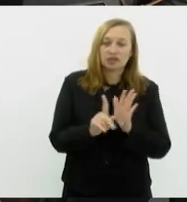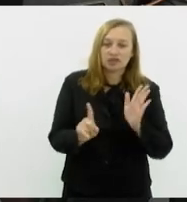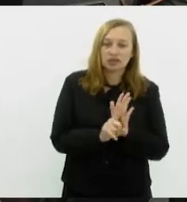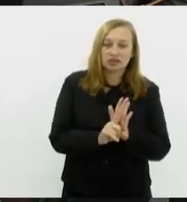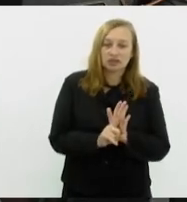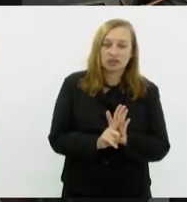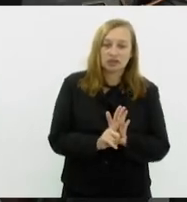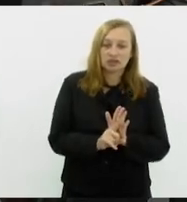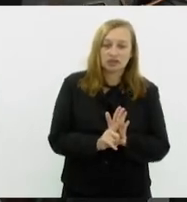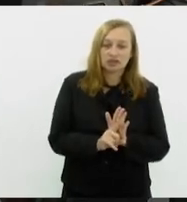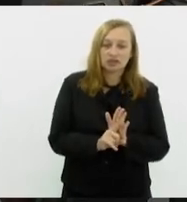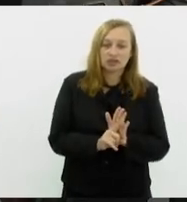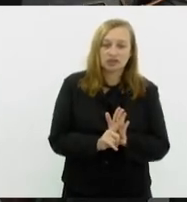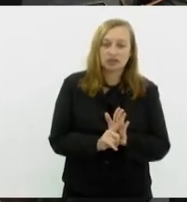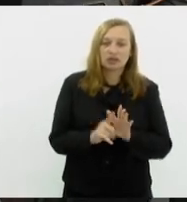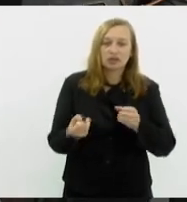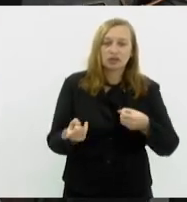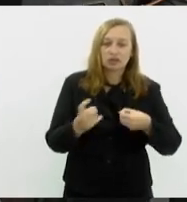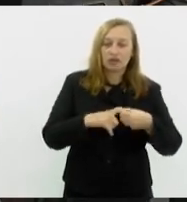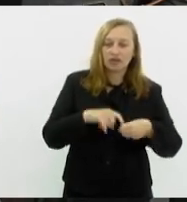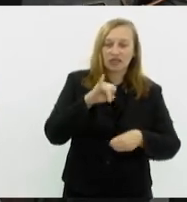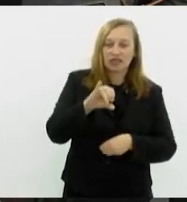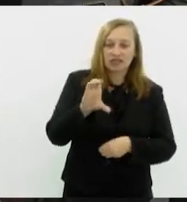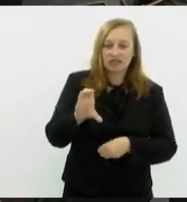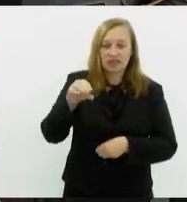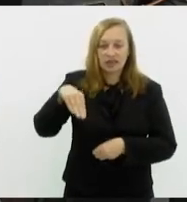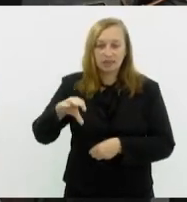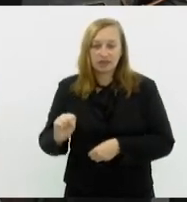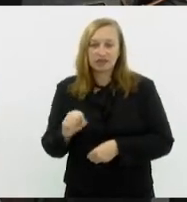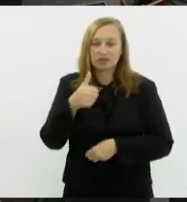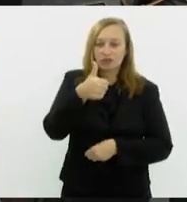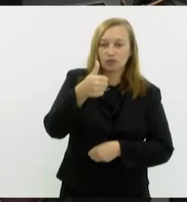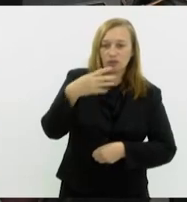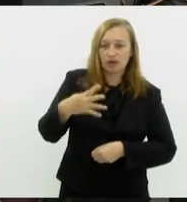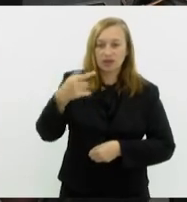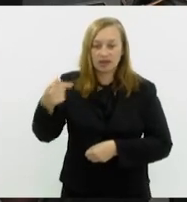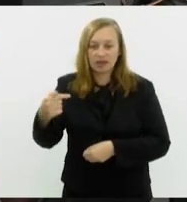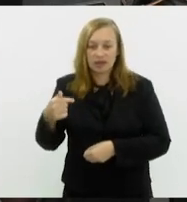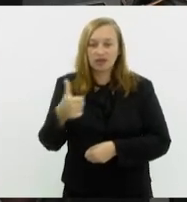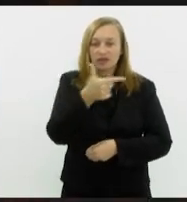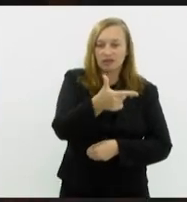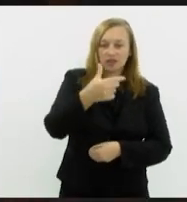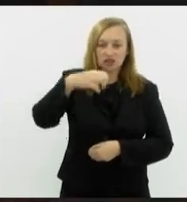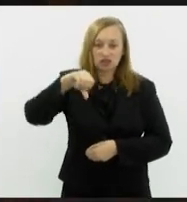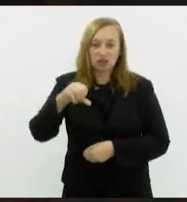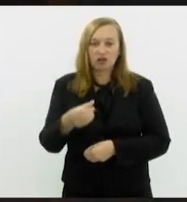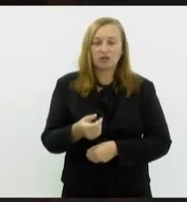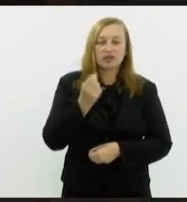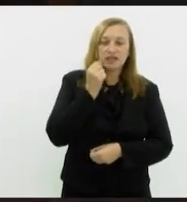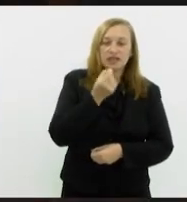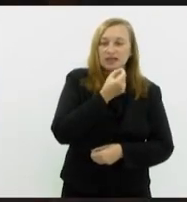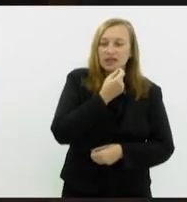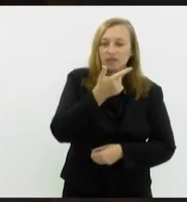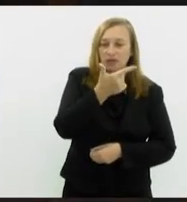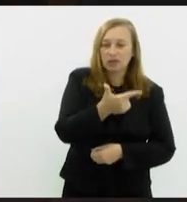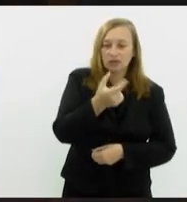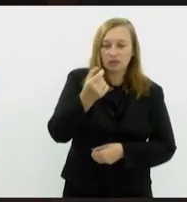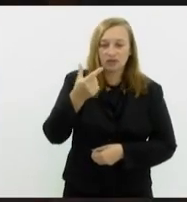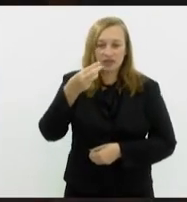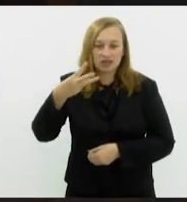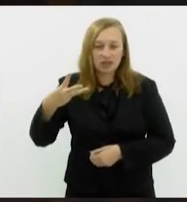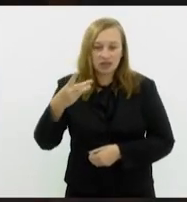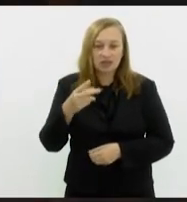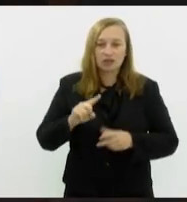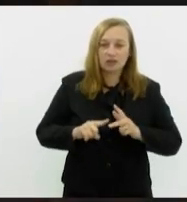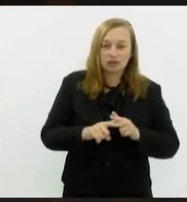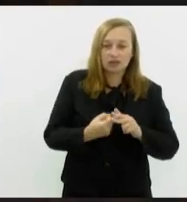que internaliza o convênio ICMS número 147 de 29 de setembro de 2023, que altera